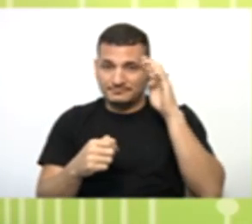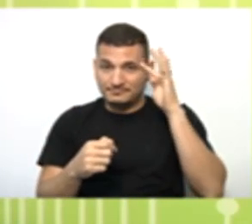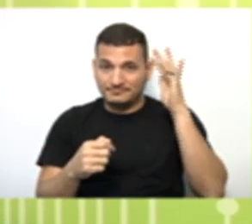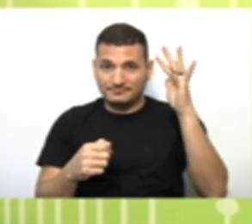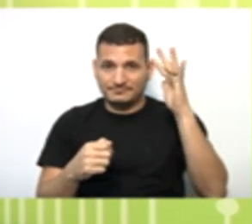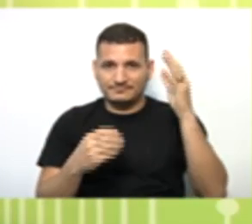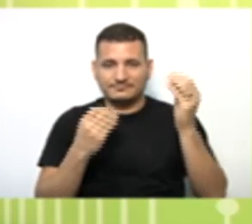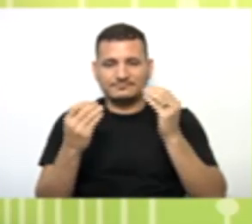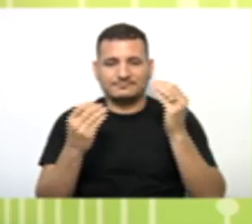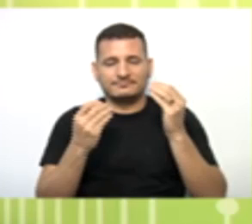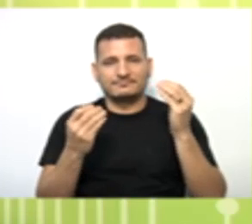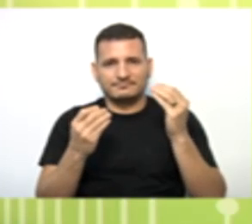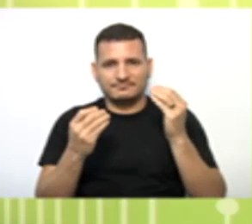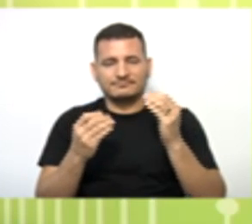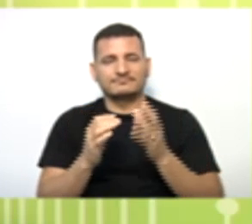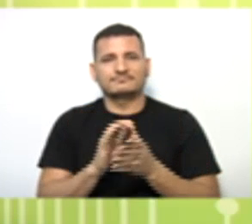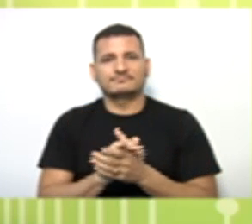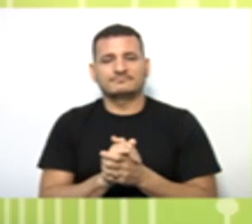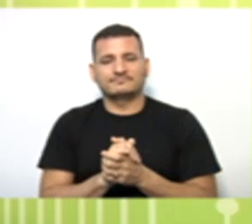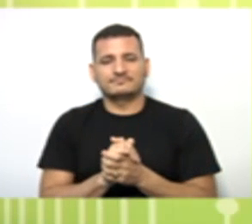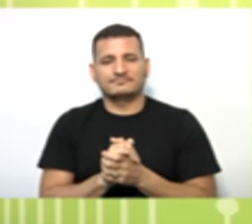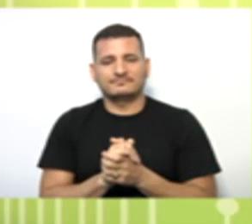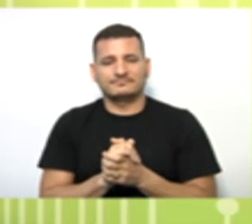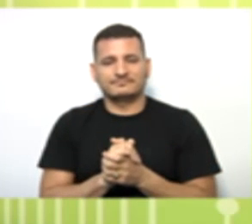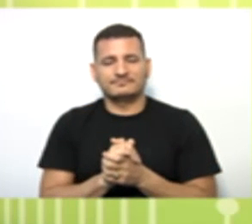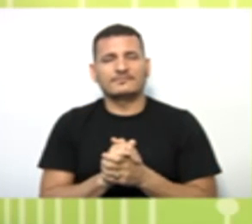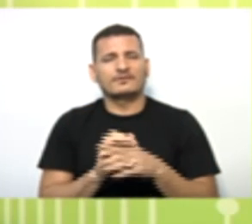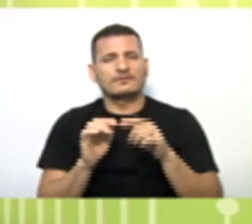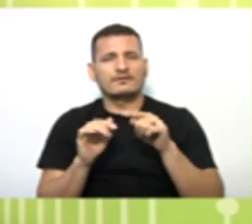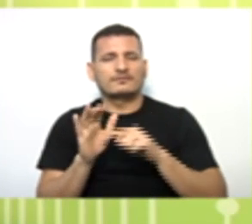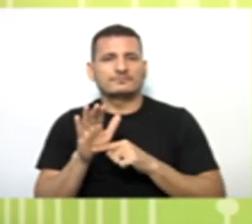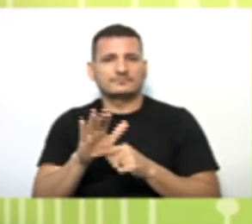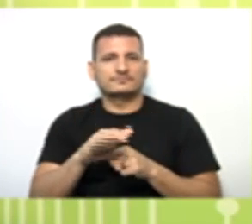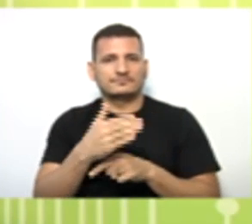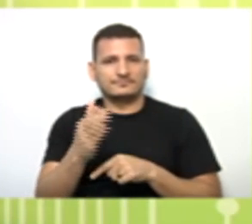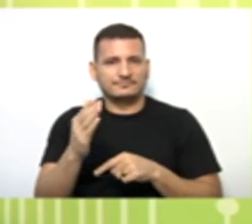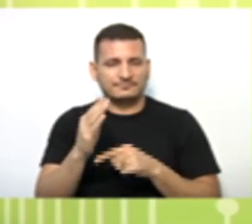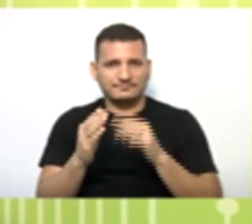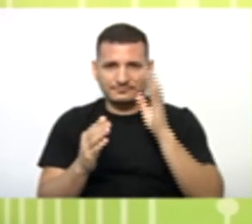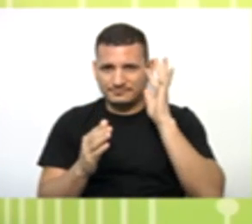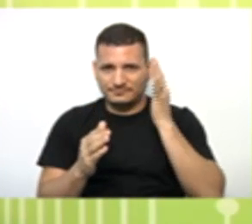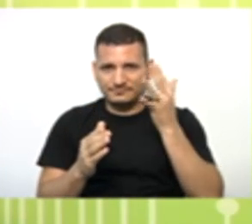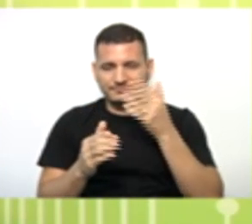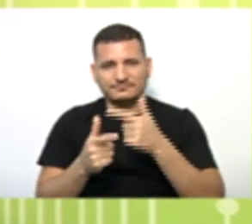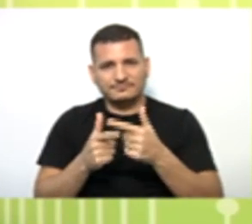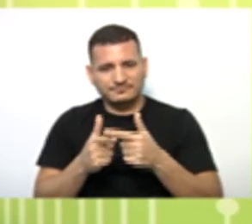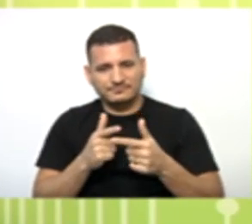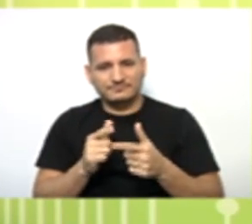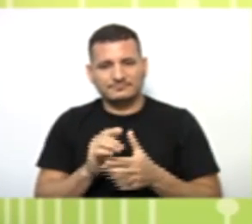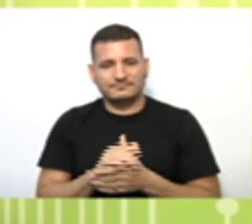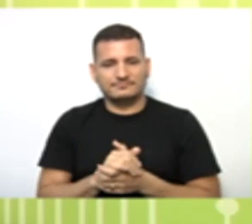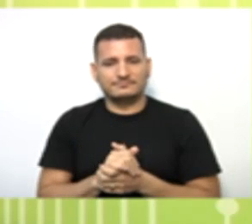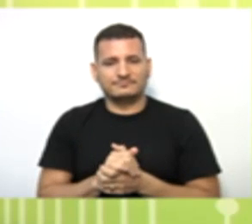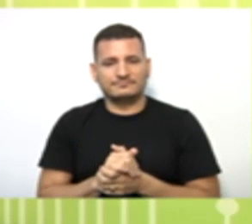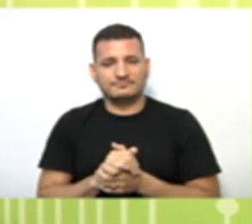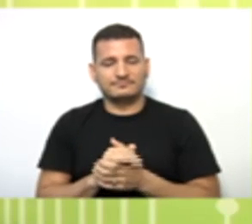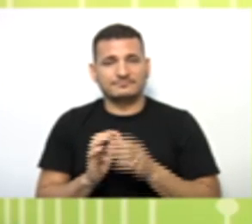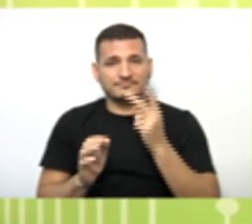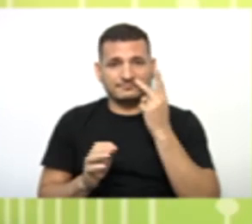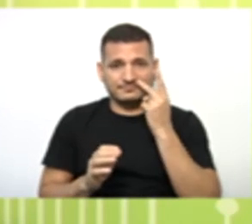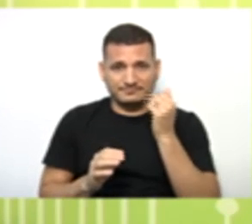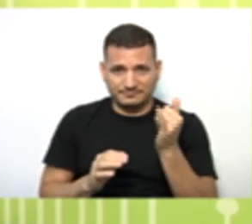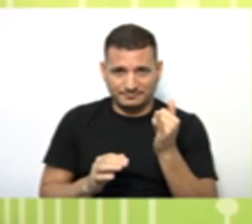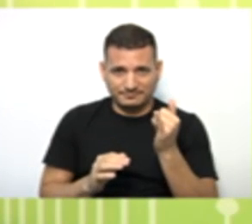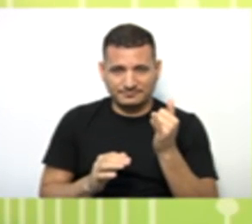imaginar situações, tá? E é isso que vai ajudar a você a resolver problemas. Imagina, pai, outro